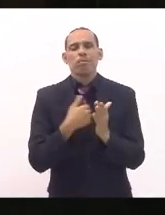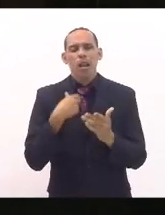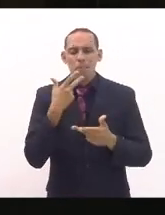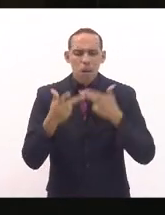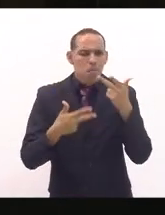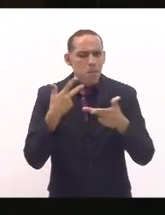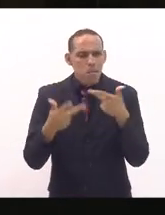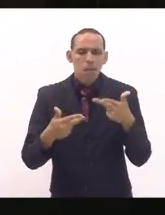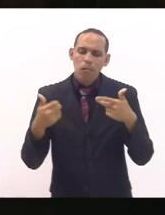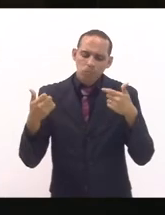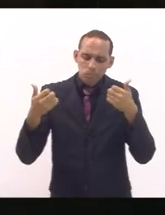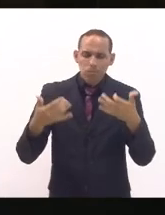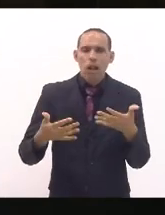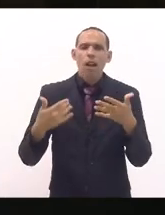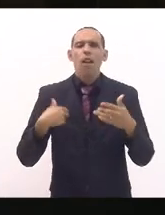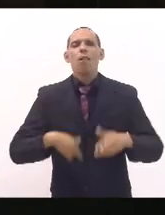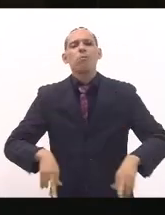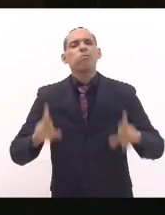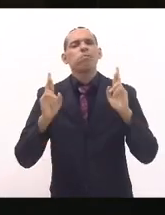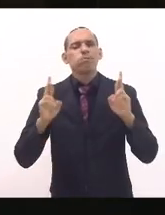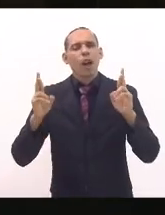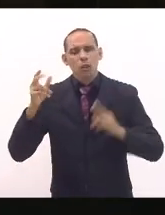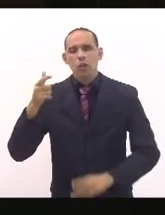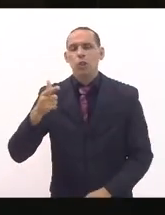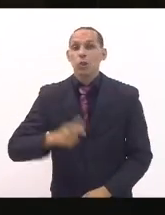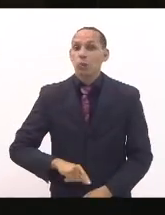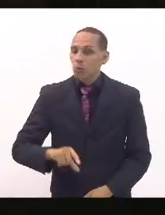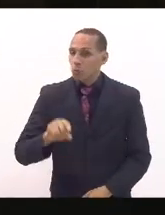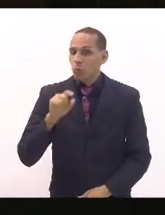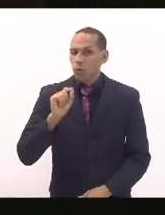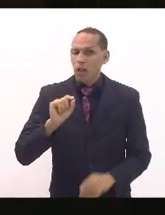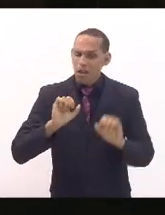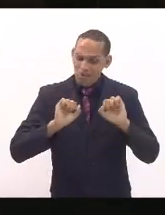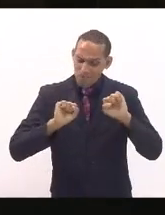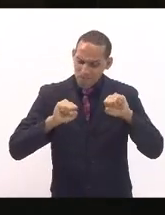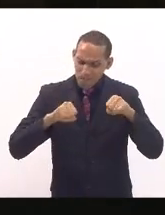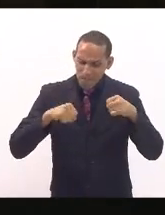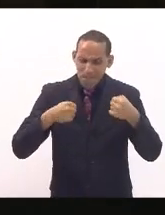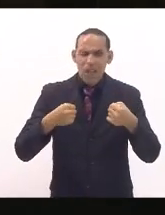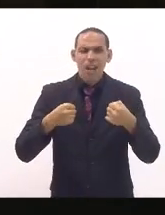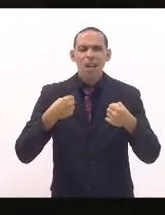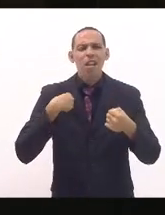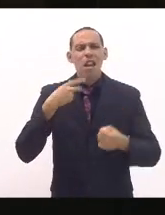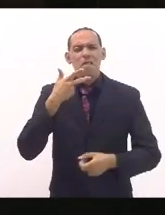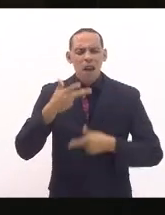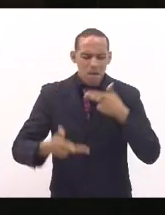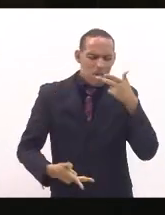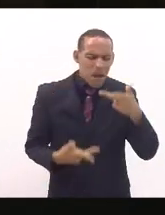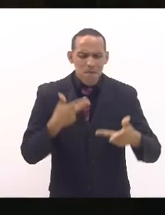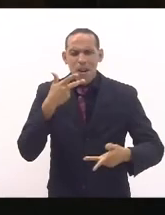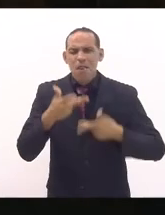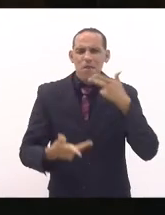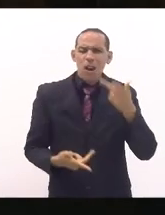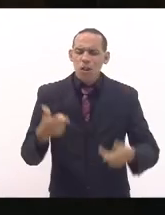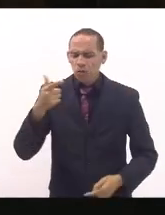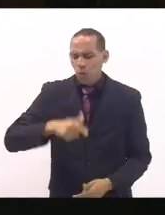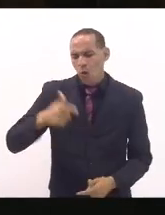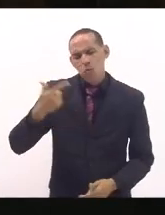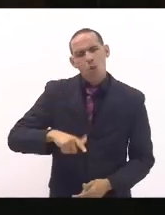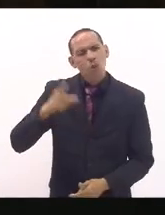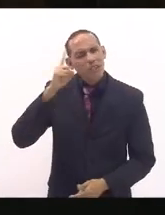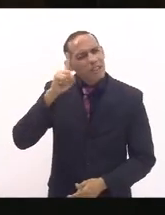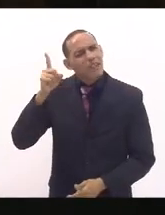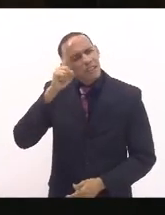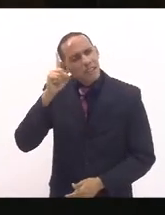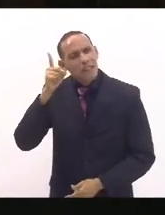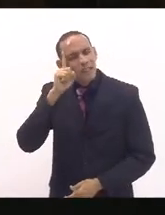fala, eu espero novamente reforçar, venho falando quase que diariamente